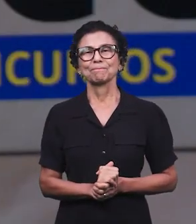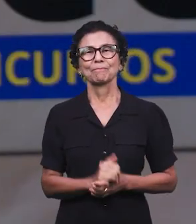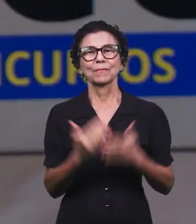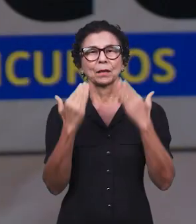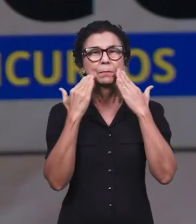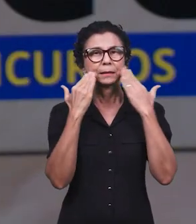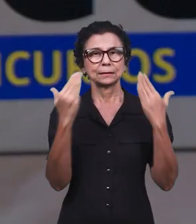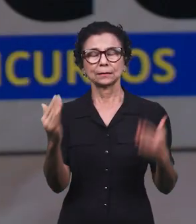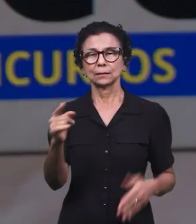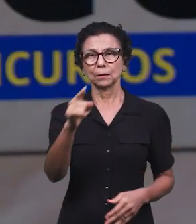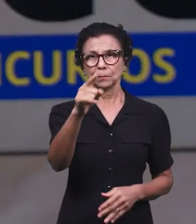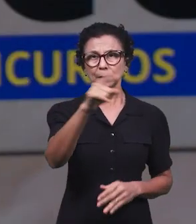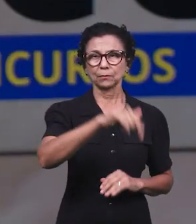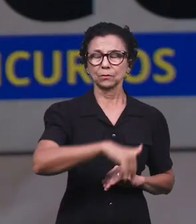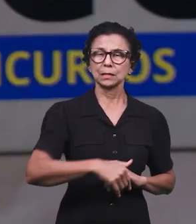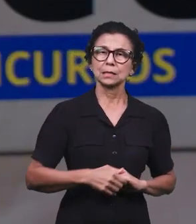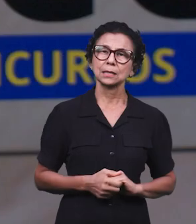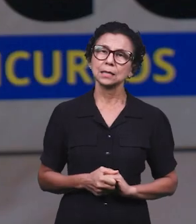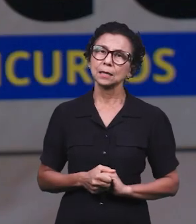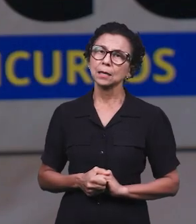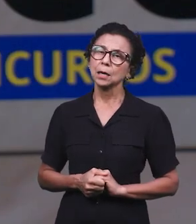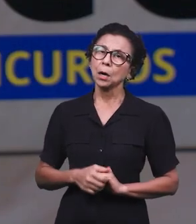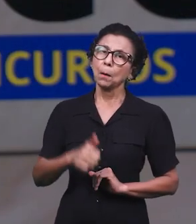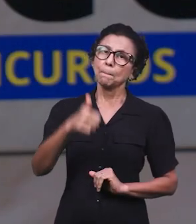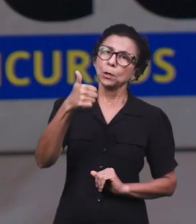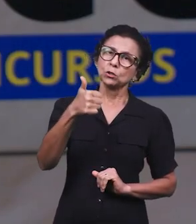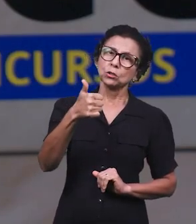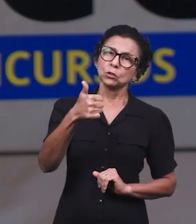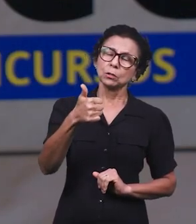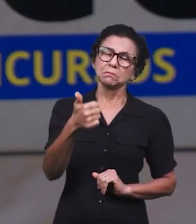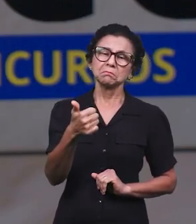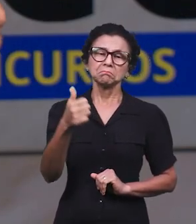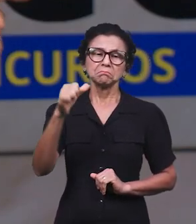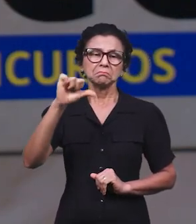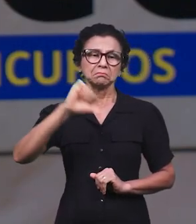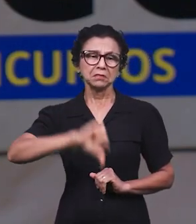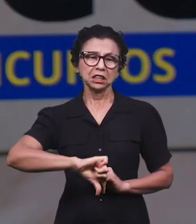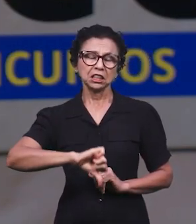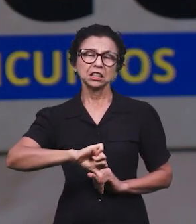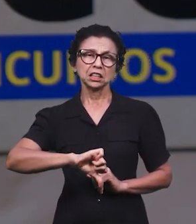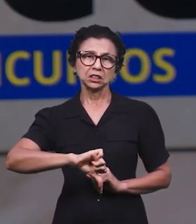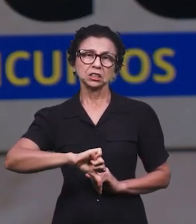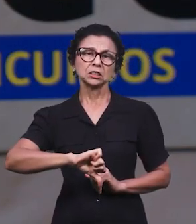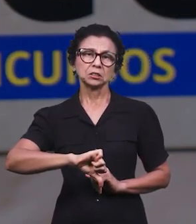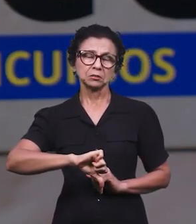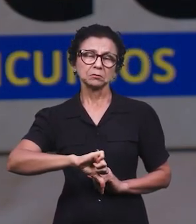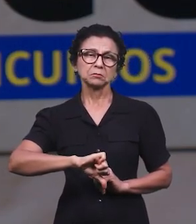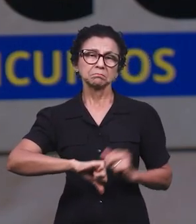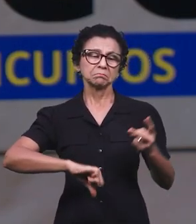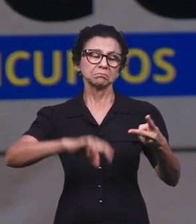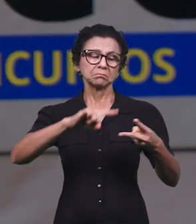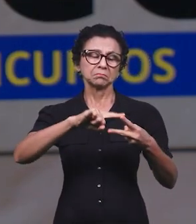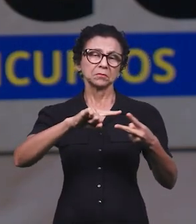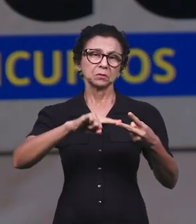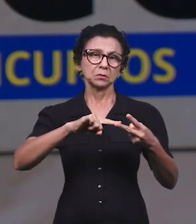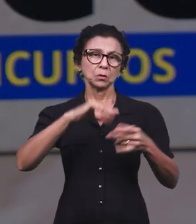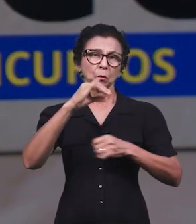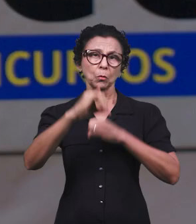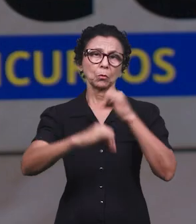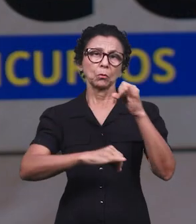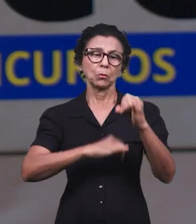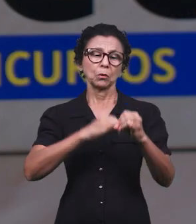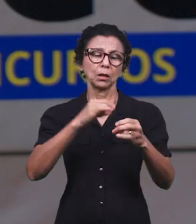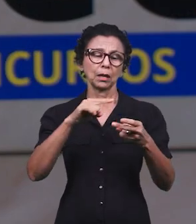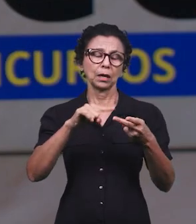você vantagens e desvantagens que há nas duas formas de preparação, tanto online